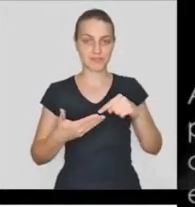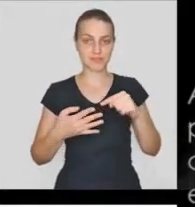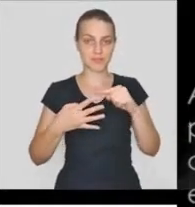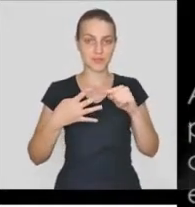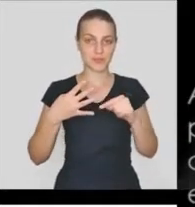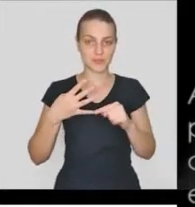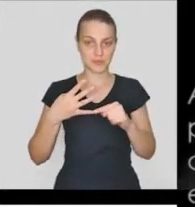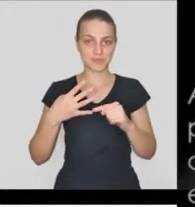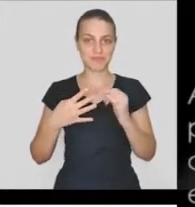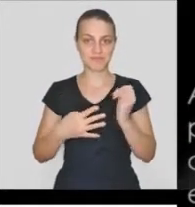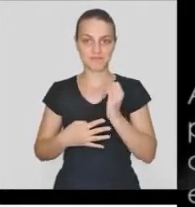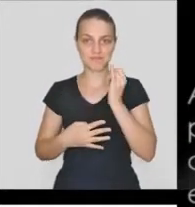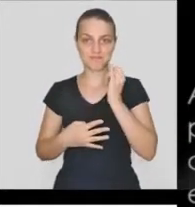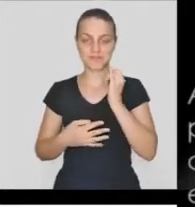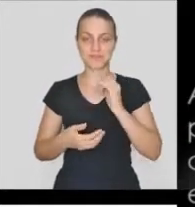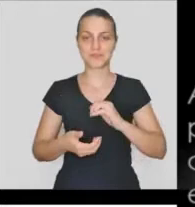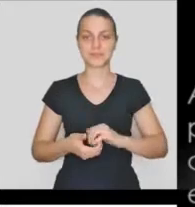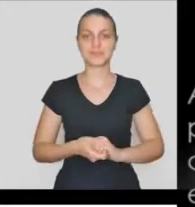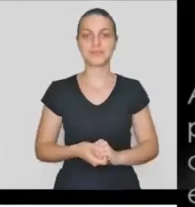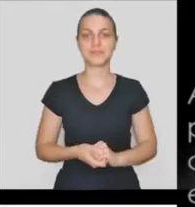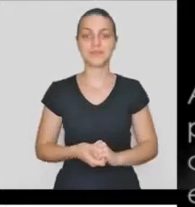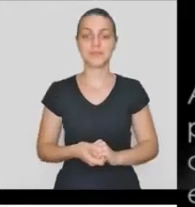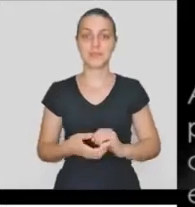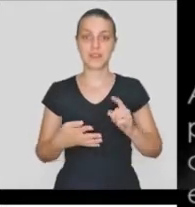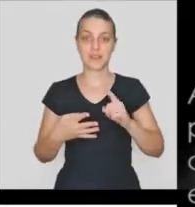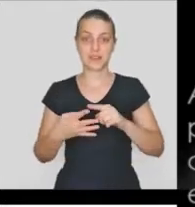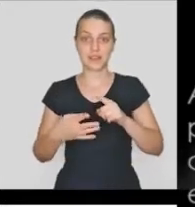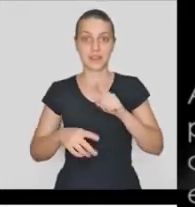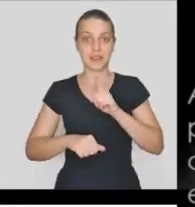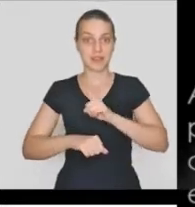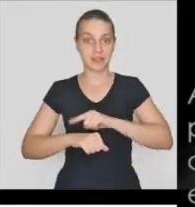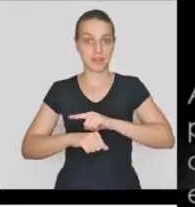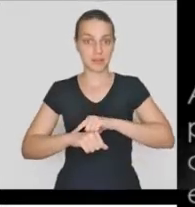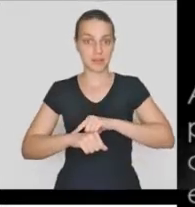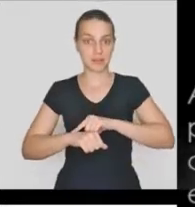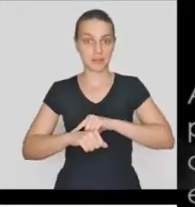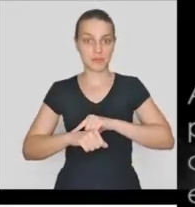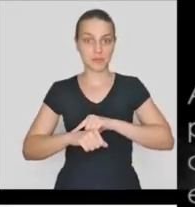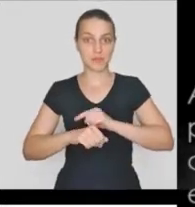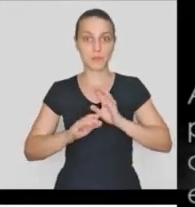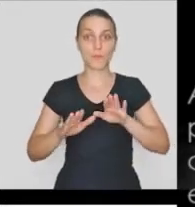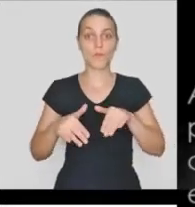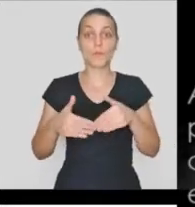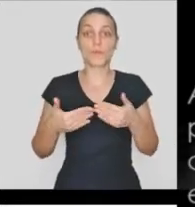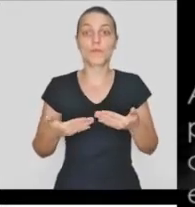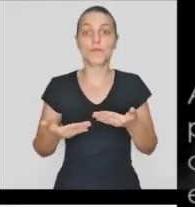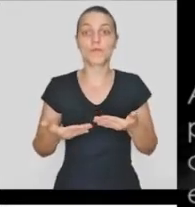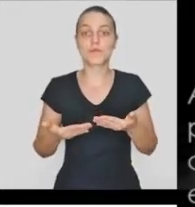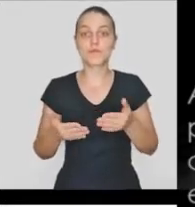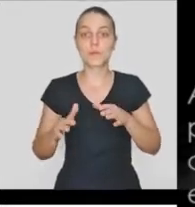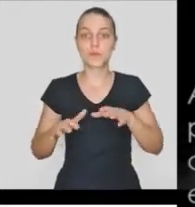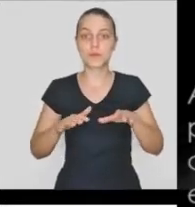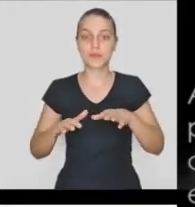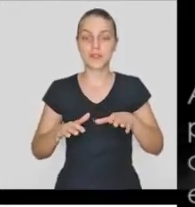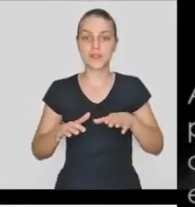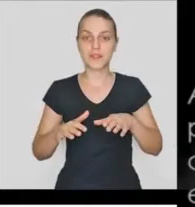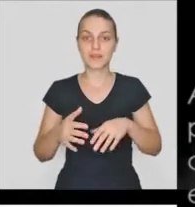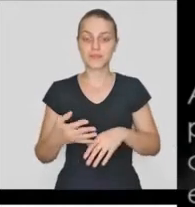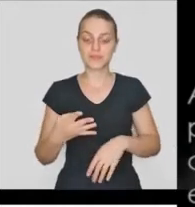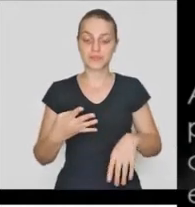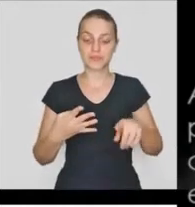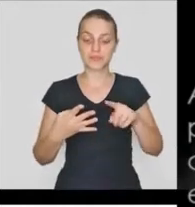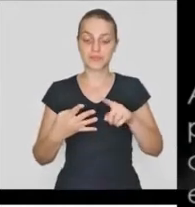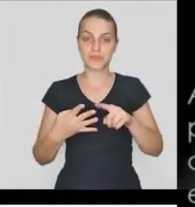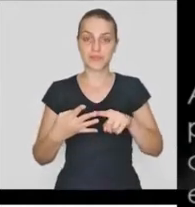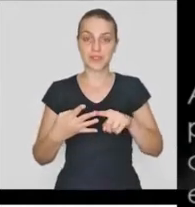pela palavra tece. É o tempo, quando movemos, o E de energia,